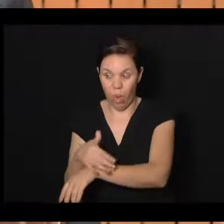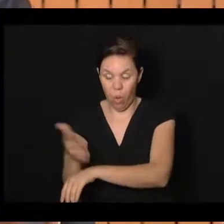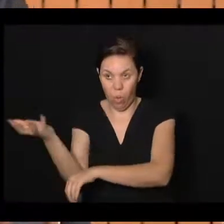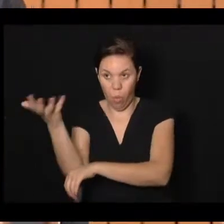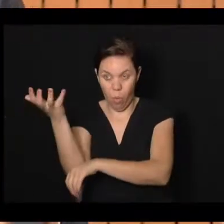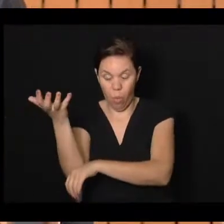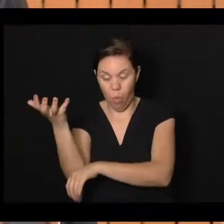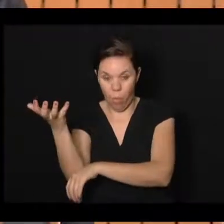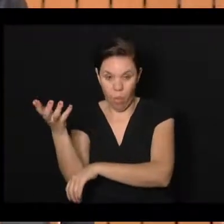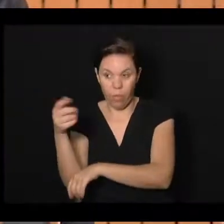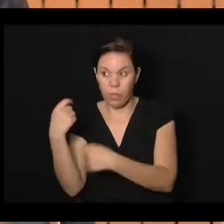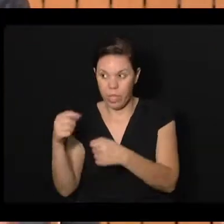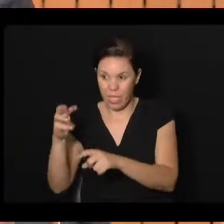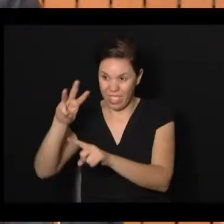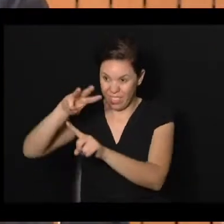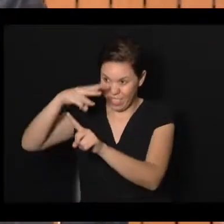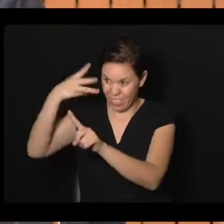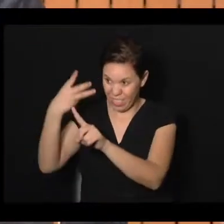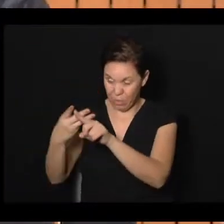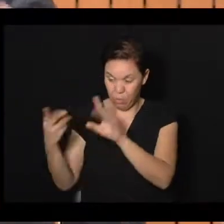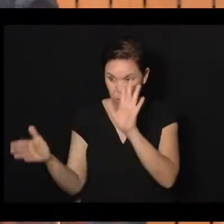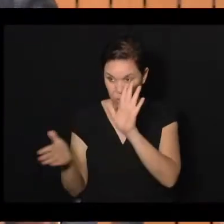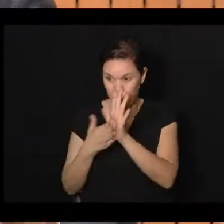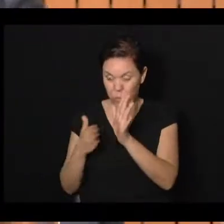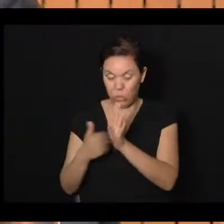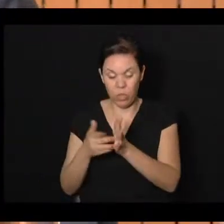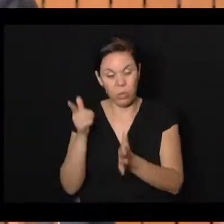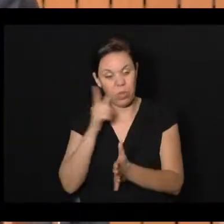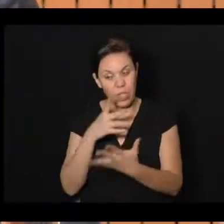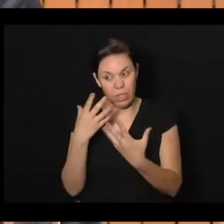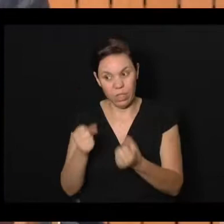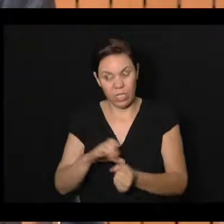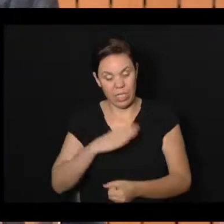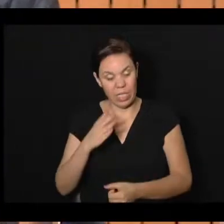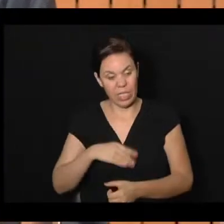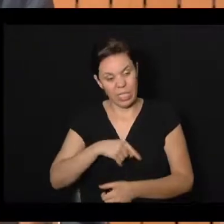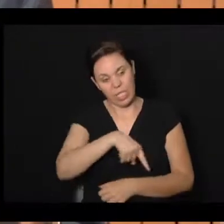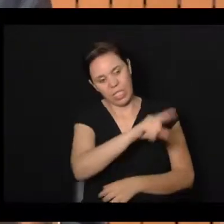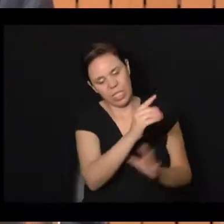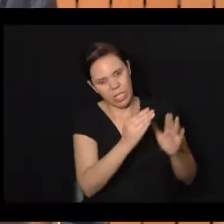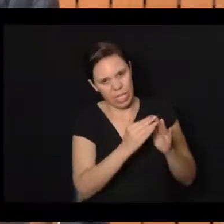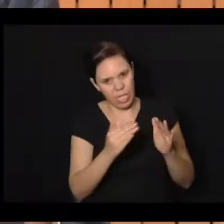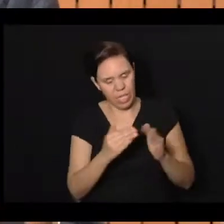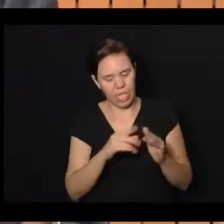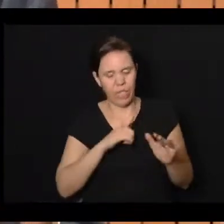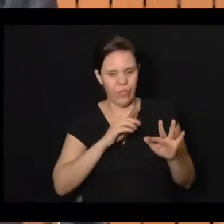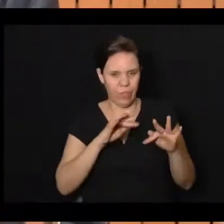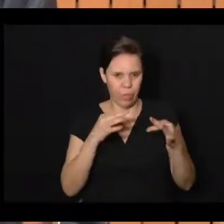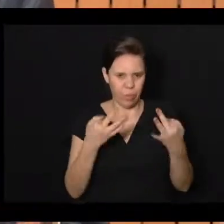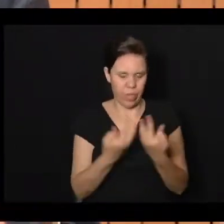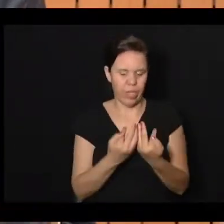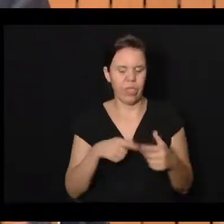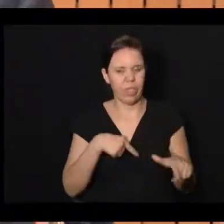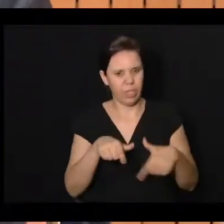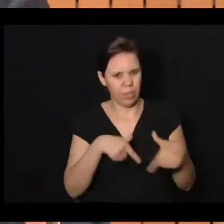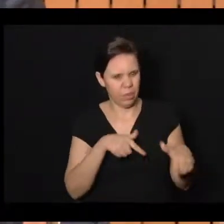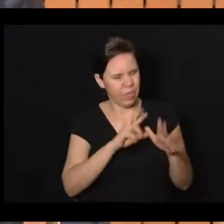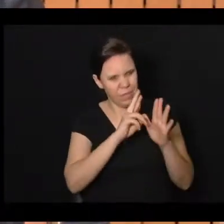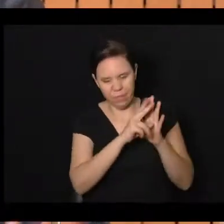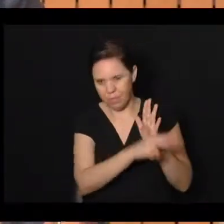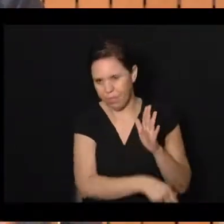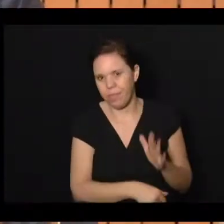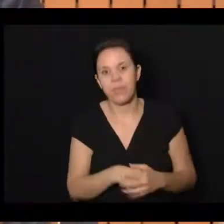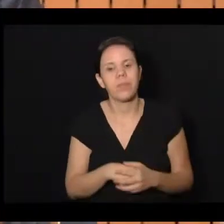igual é que a gente muitas vezes a gente faz um comparativo de nós com a população de rua nós que tem uma casa que tem família que tem emprego tem uma série de coisas